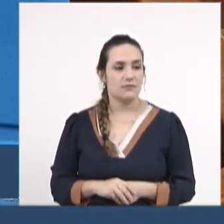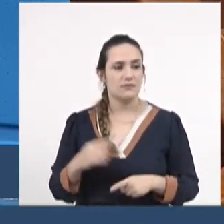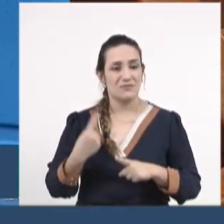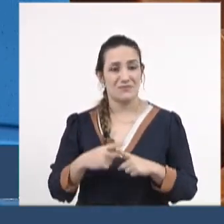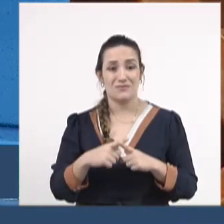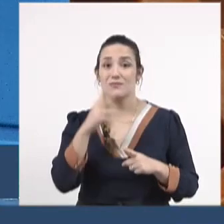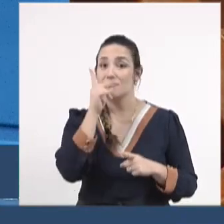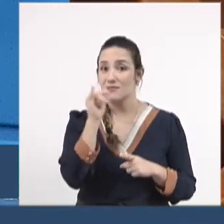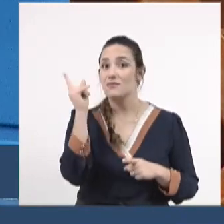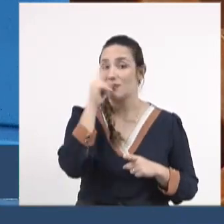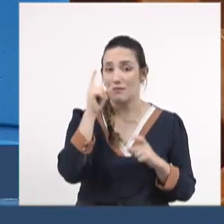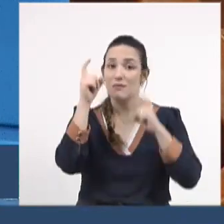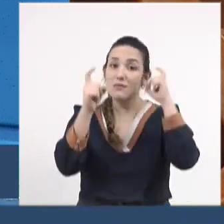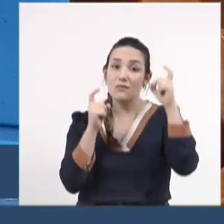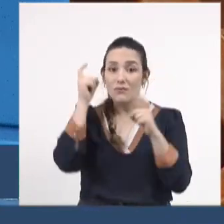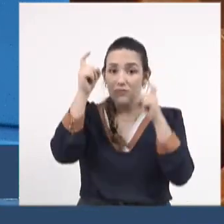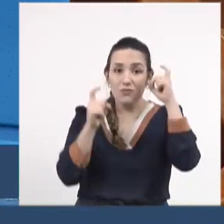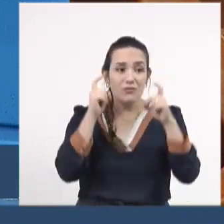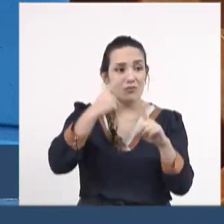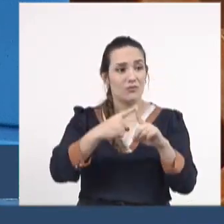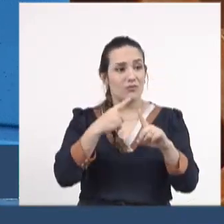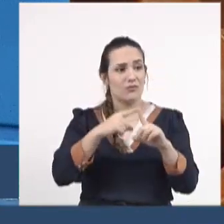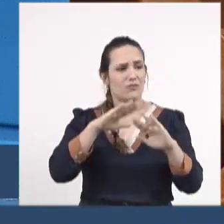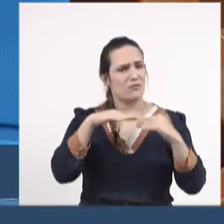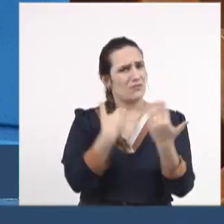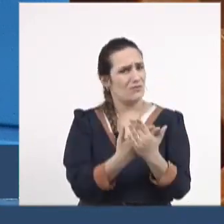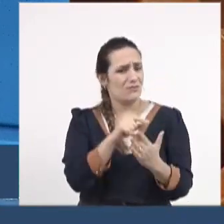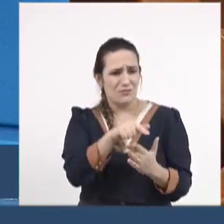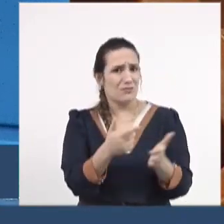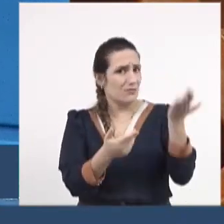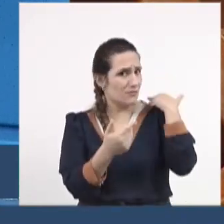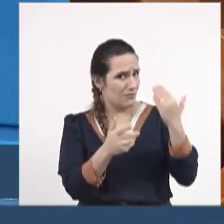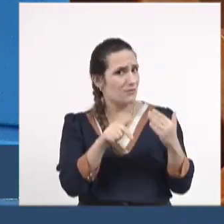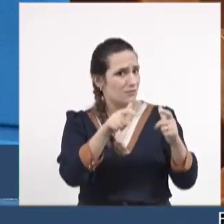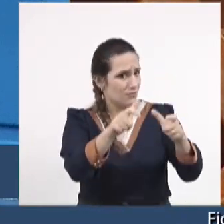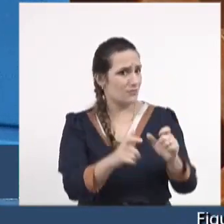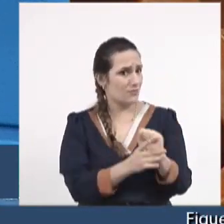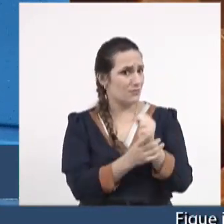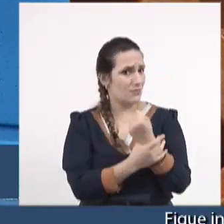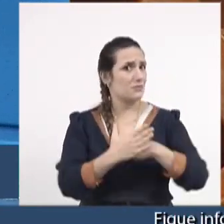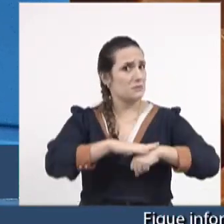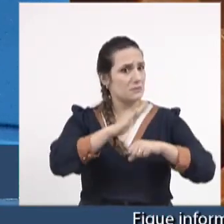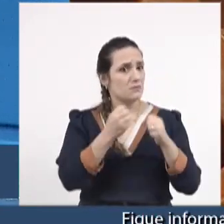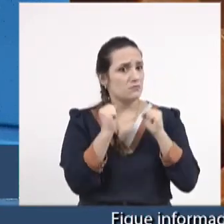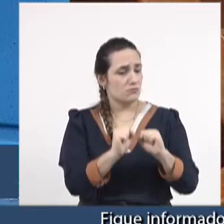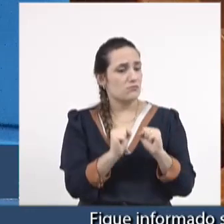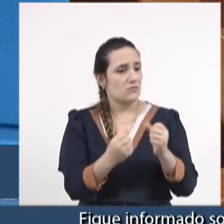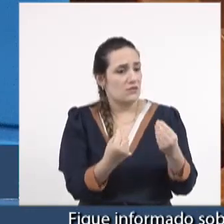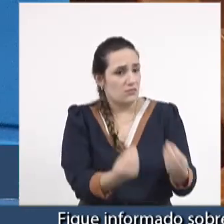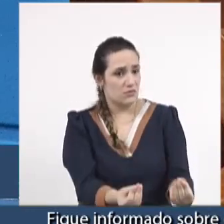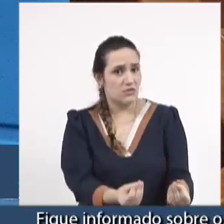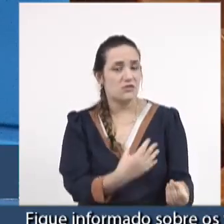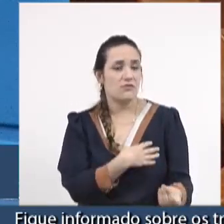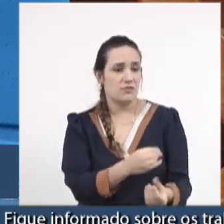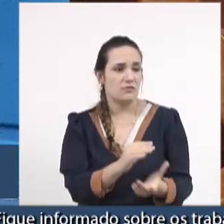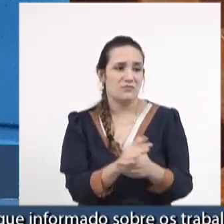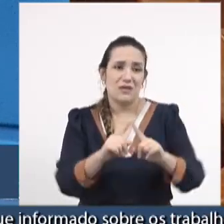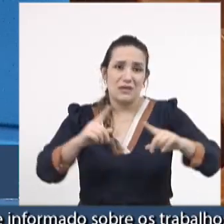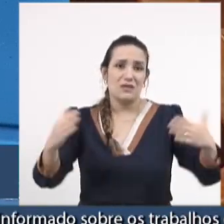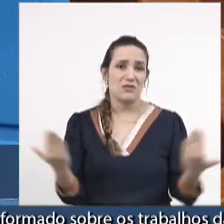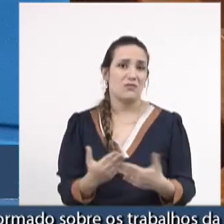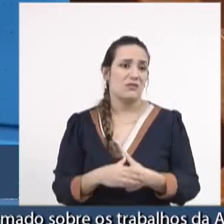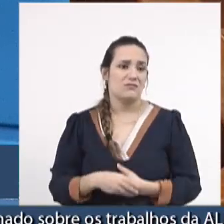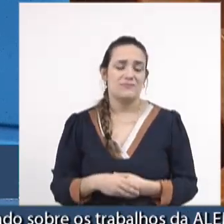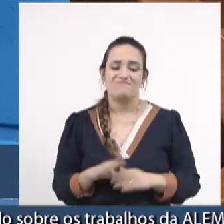porque os pais estão preocupados, porque a escola era o ambiente mais seguro para se deixar os filhos. Hoje em dia,